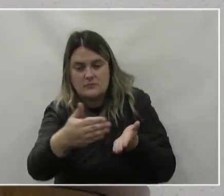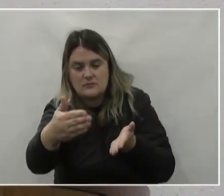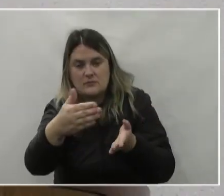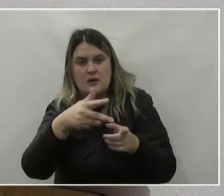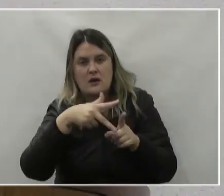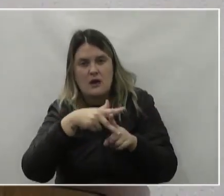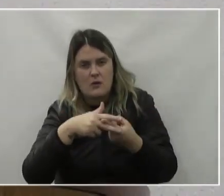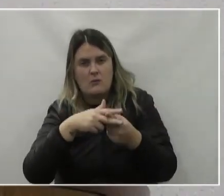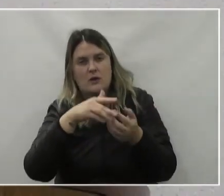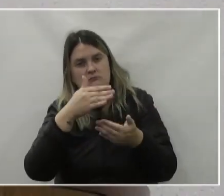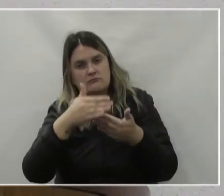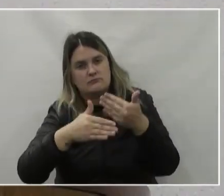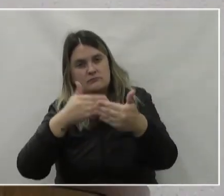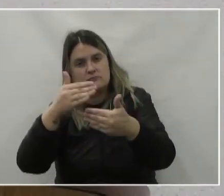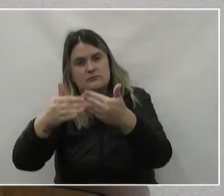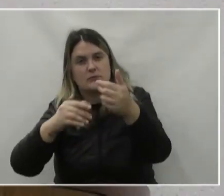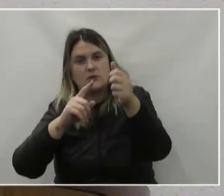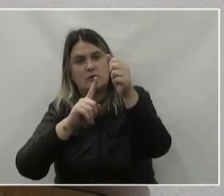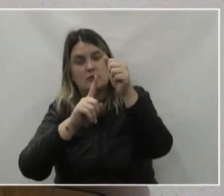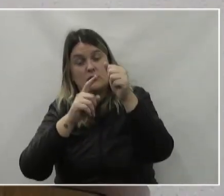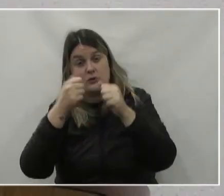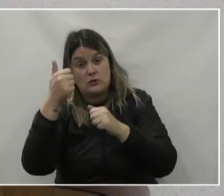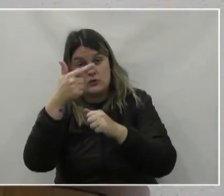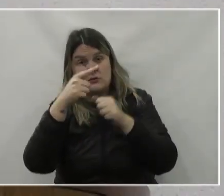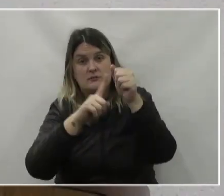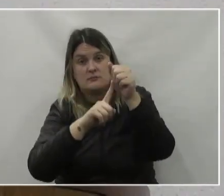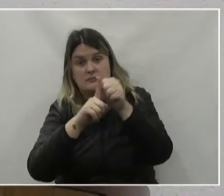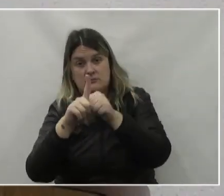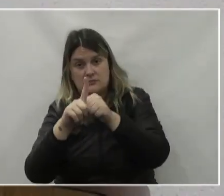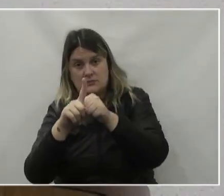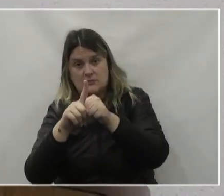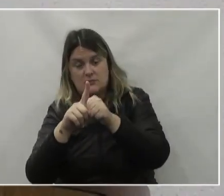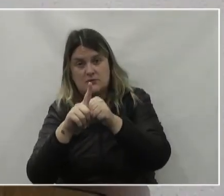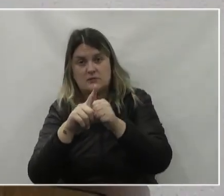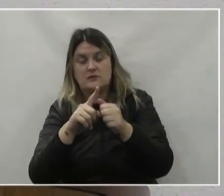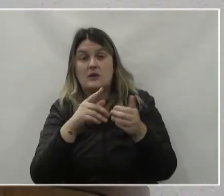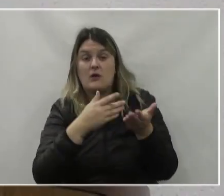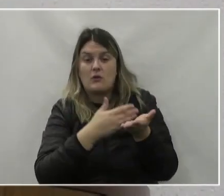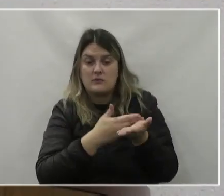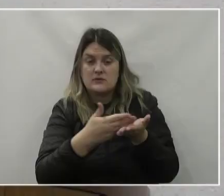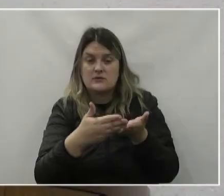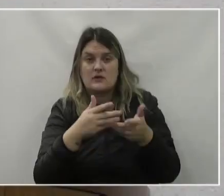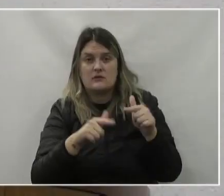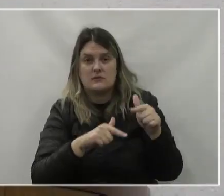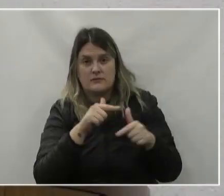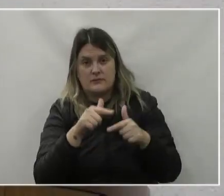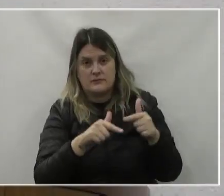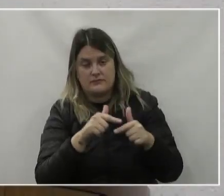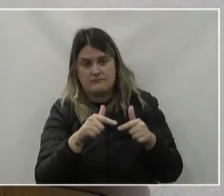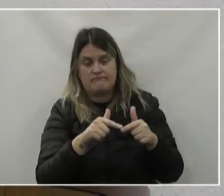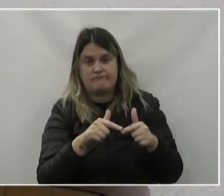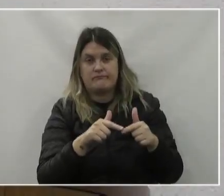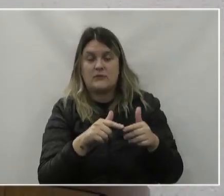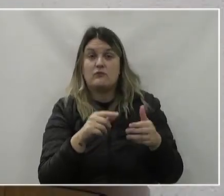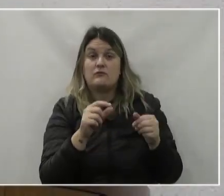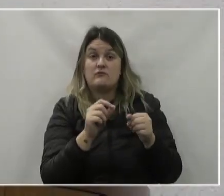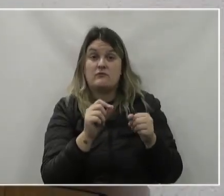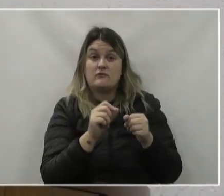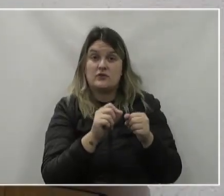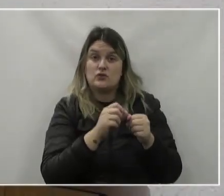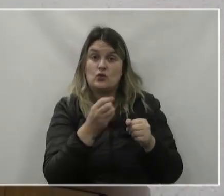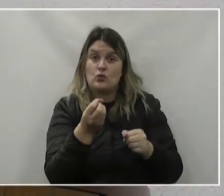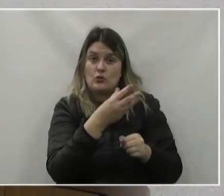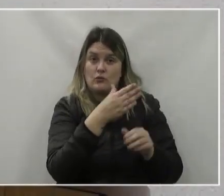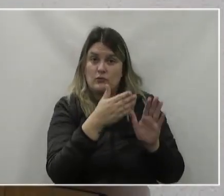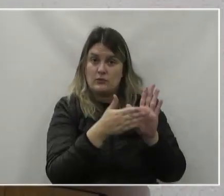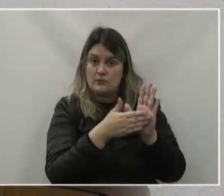de agora, contado 12 meses, sempre a partir do momento da ordem de serviço. Então, esse é o desenho que nós temos hoje, é um